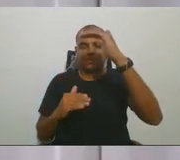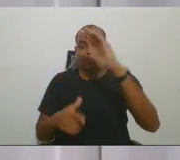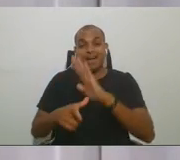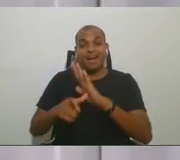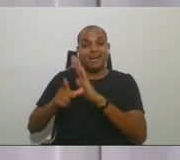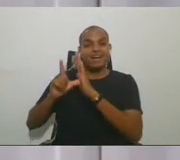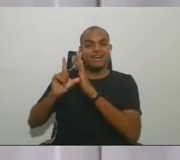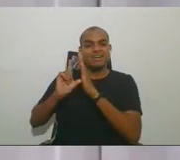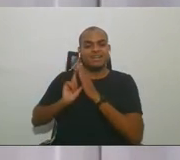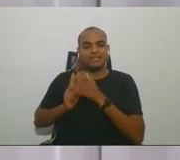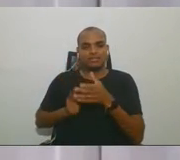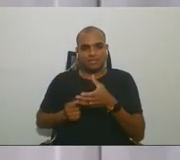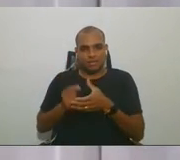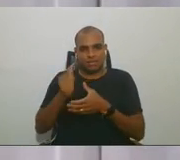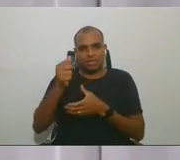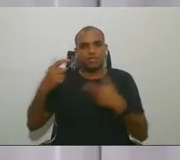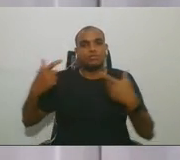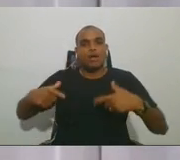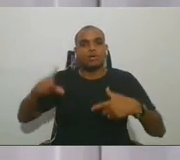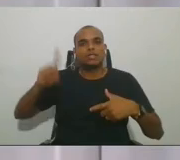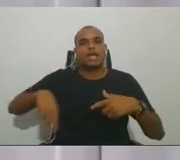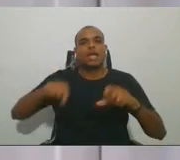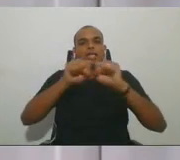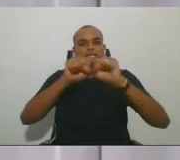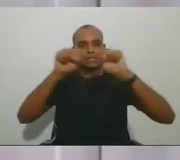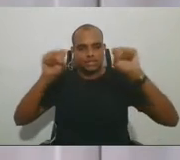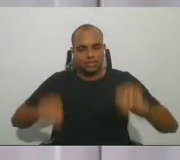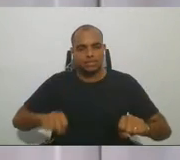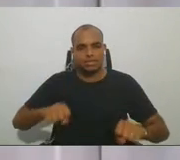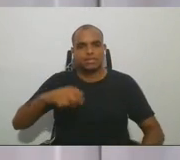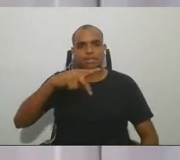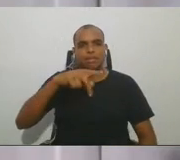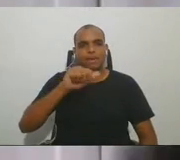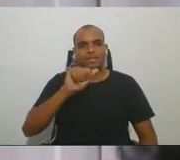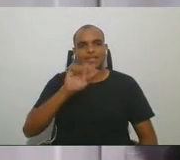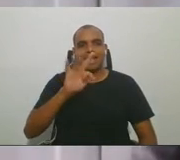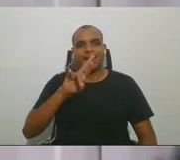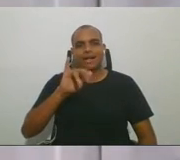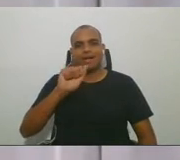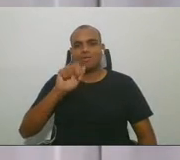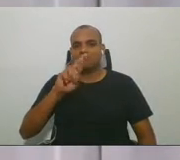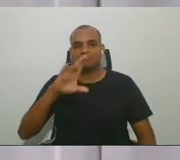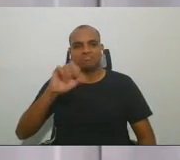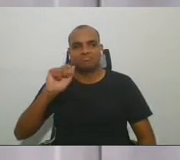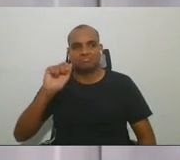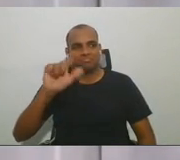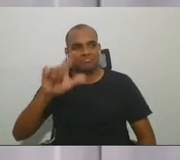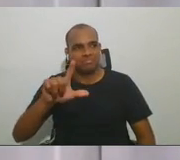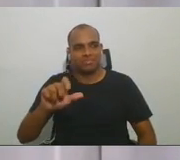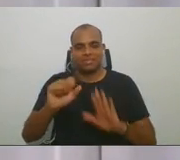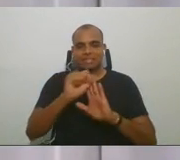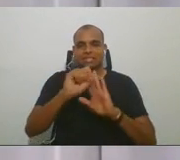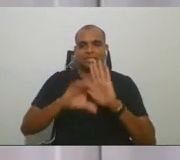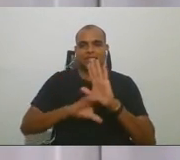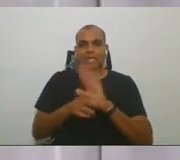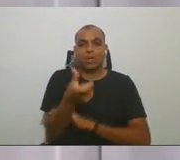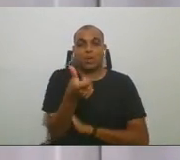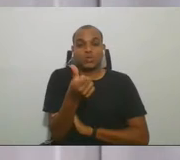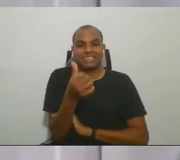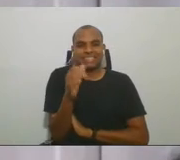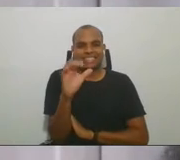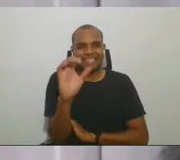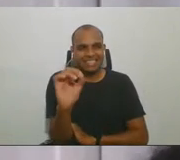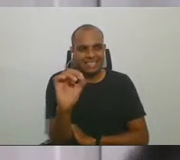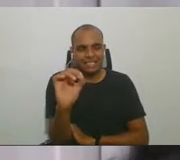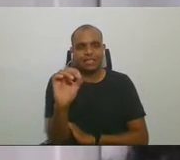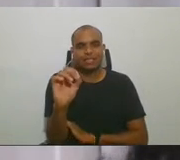se encontra no sistema patriarcal de séculos recentes, encontrou adequada potenciação com o modo de